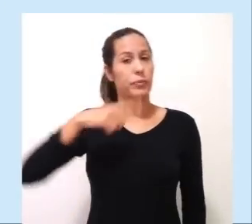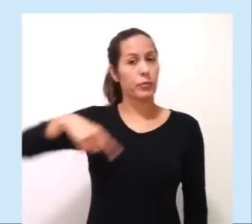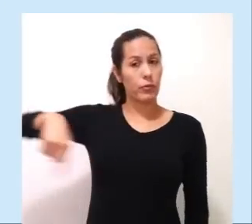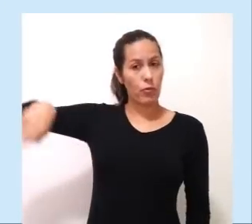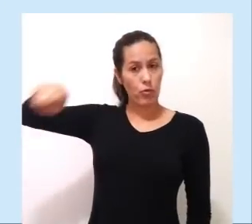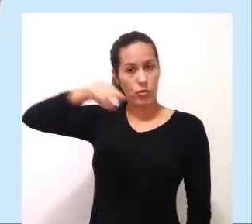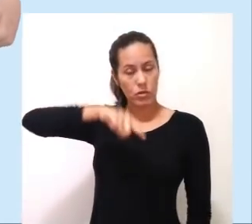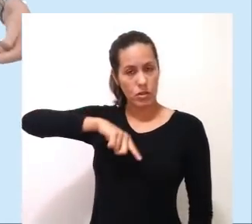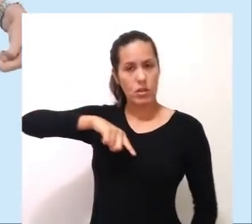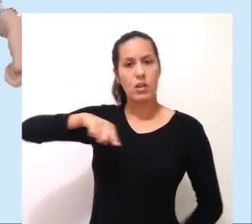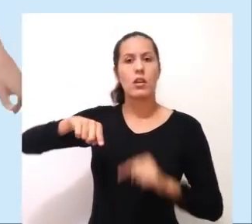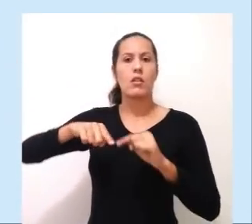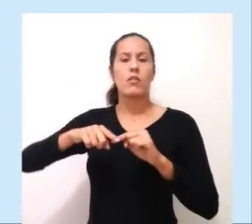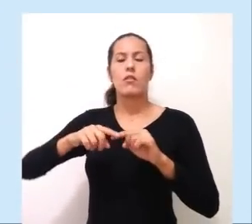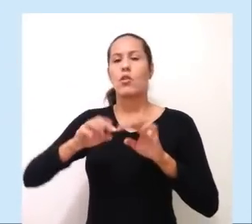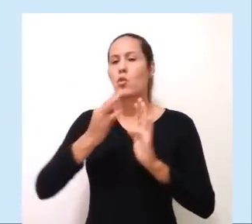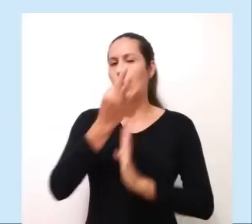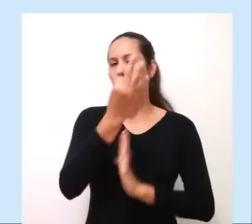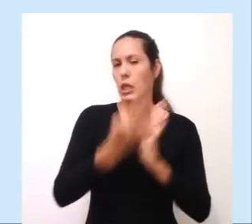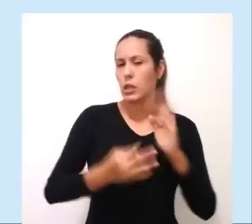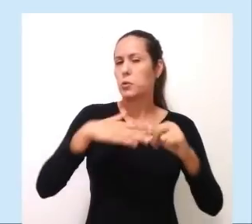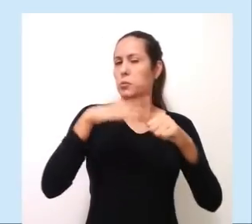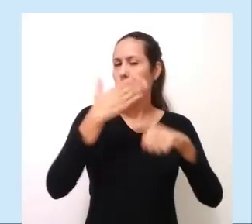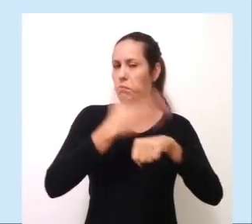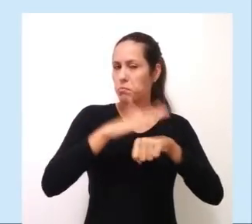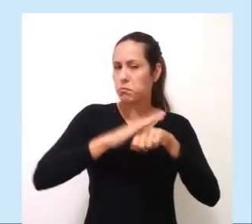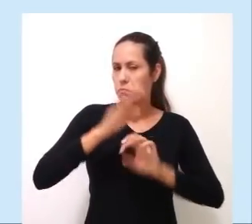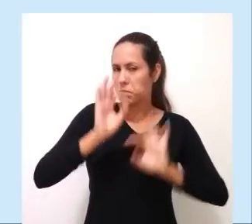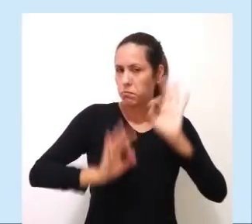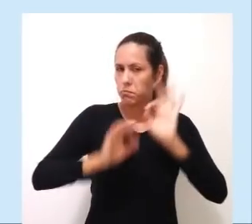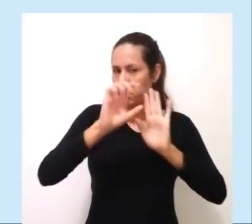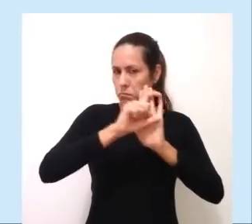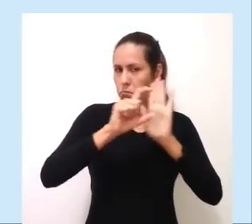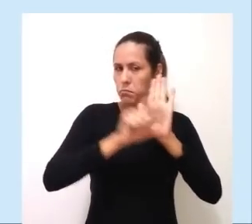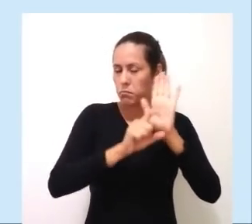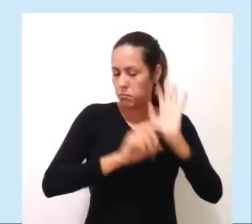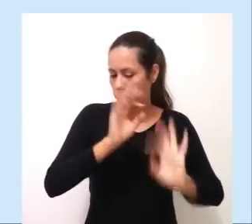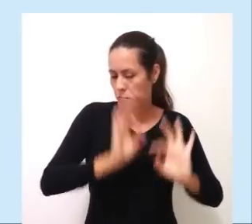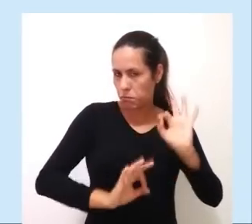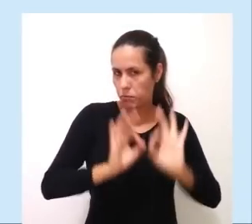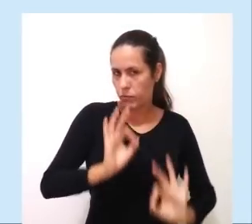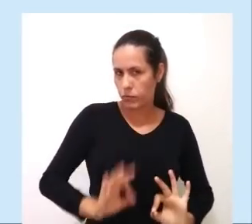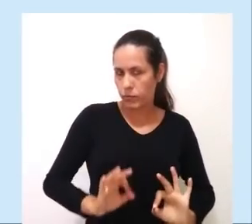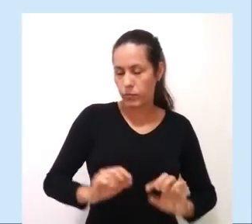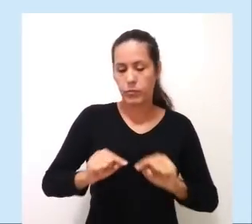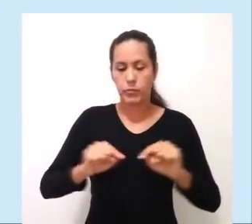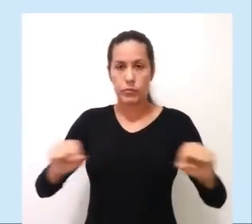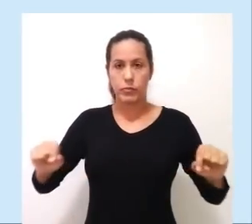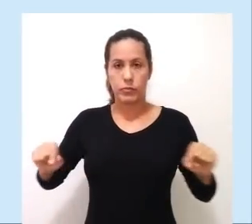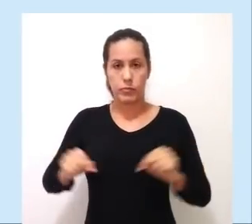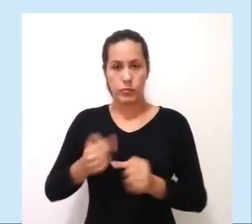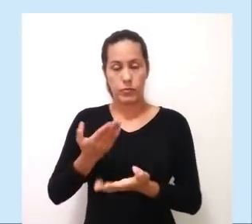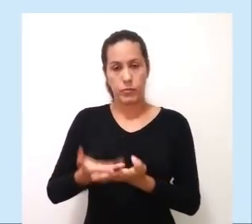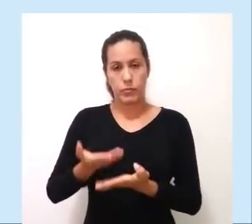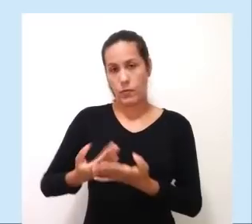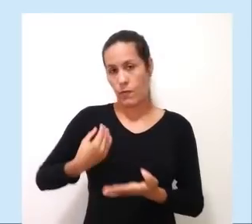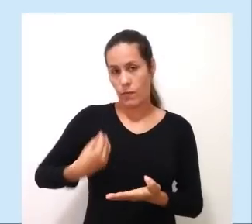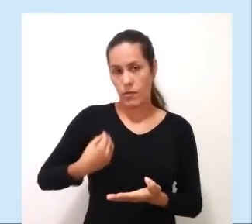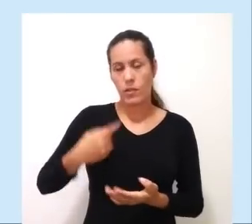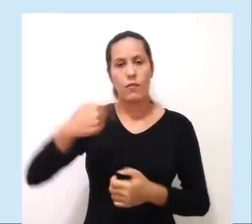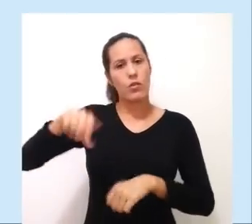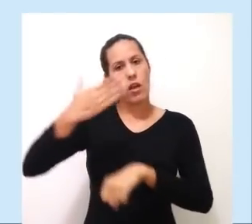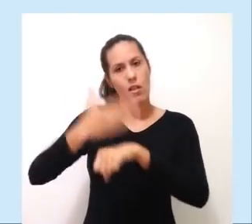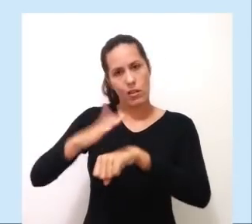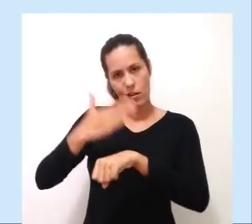Quando vocês forem organizar seu texto, arquitetar, construir o texto jornalístico em sala de aula, a